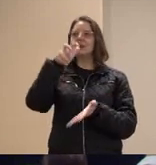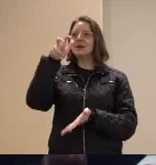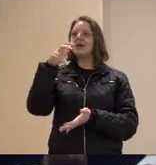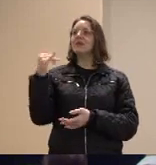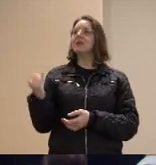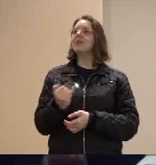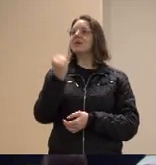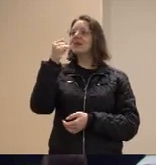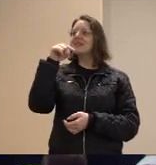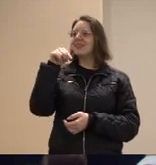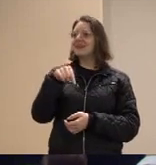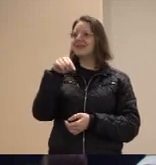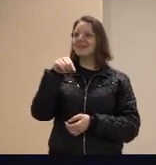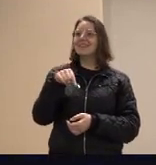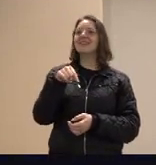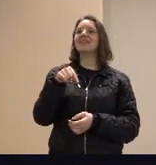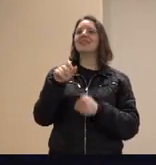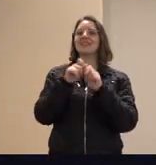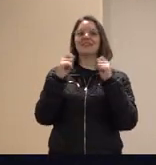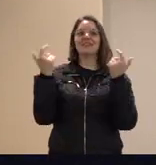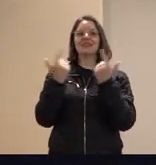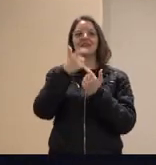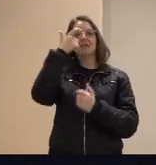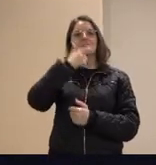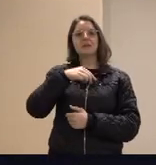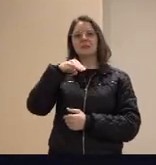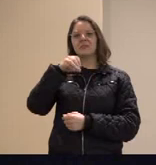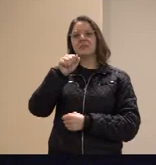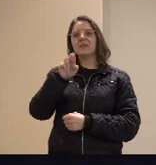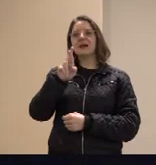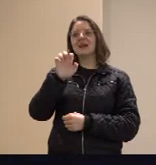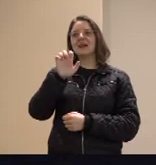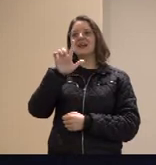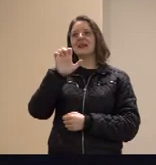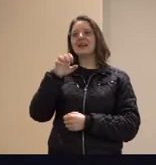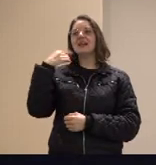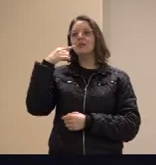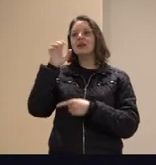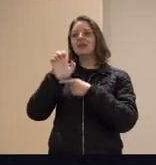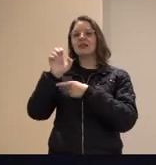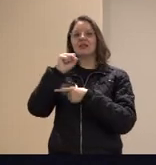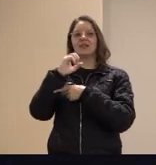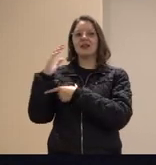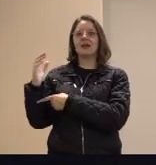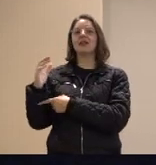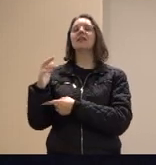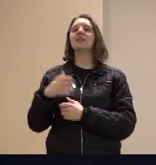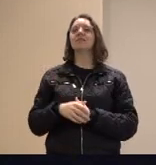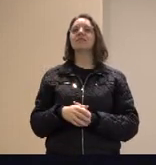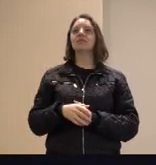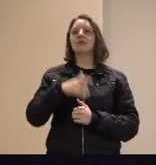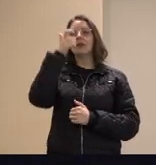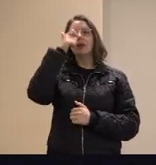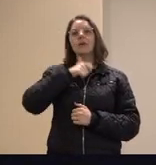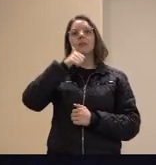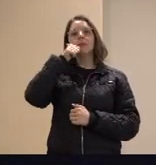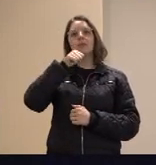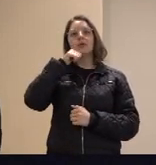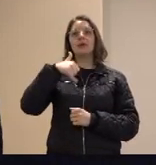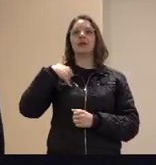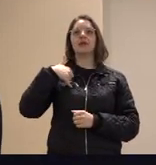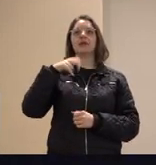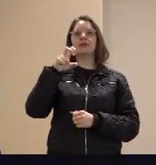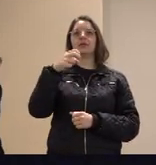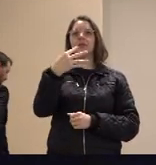aqui na Assembleia Legislativa. Eu sou Marlene Fengler, deputada estadual, sou uma mulher de